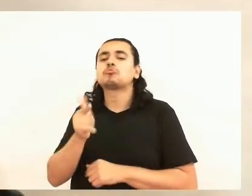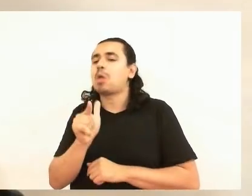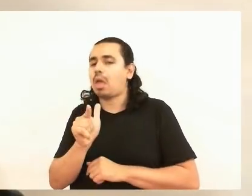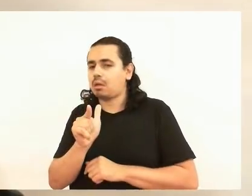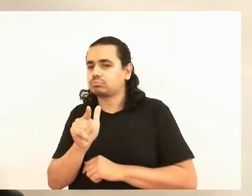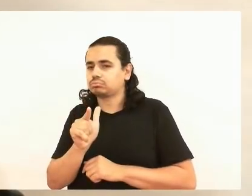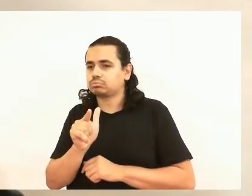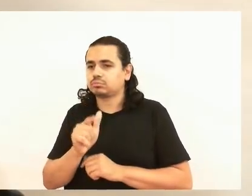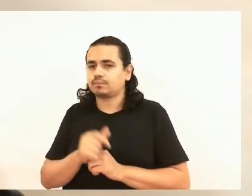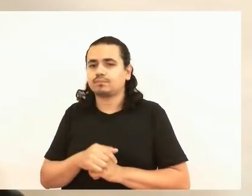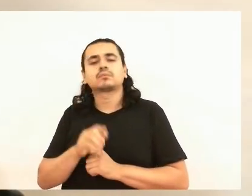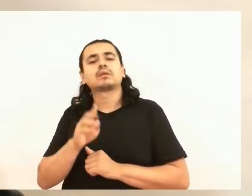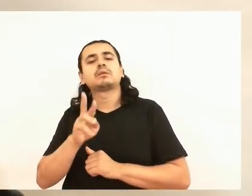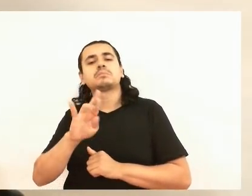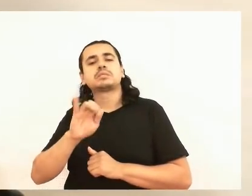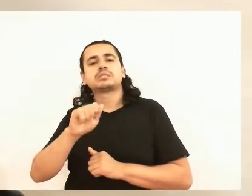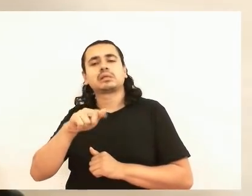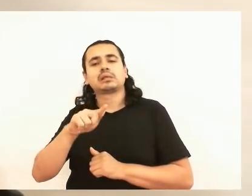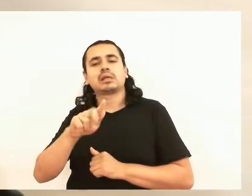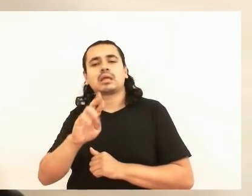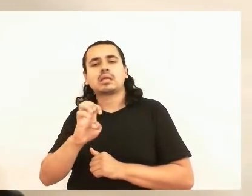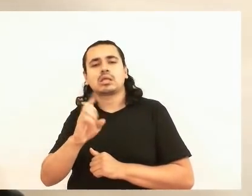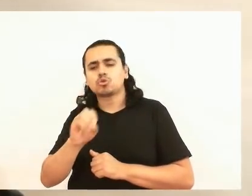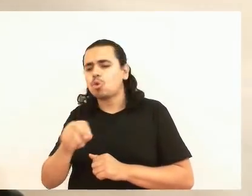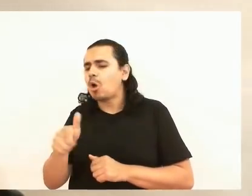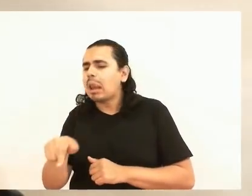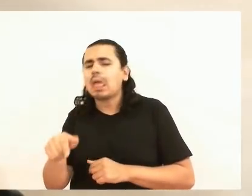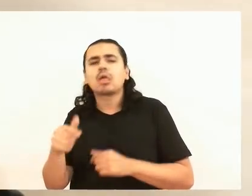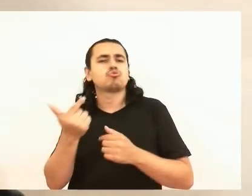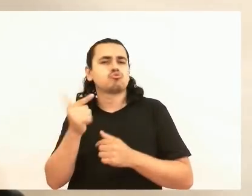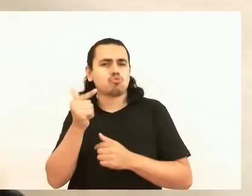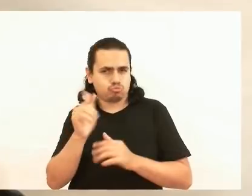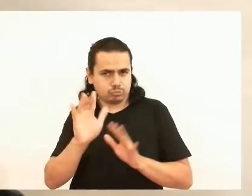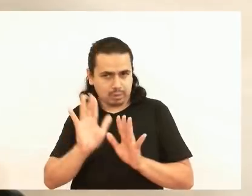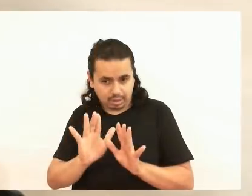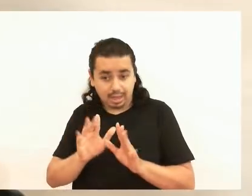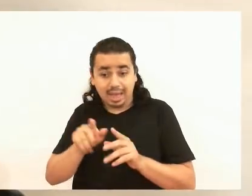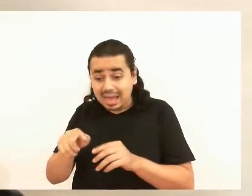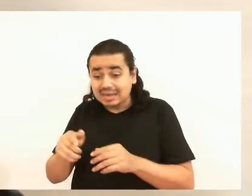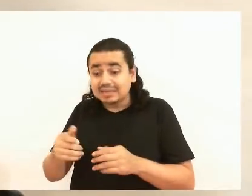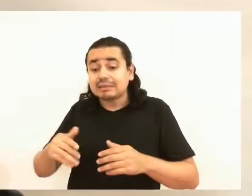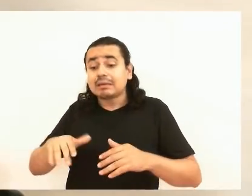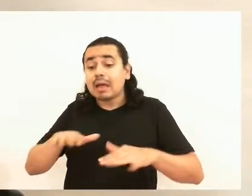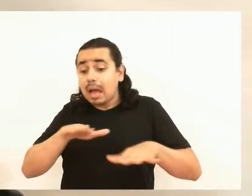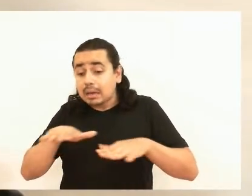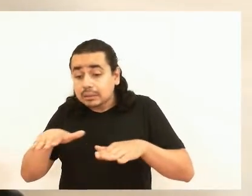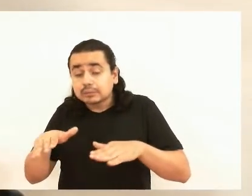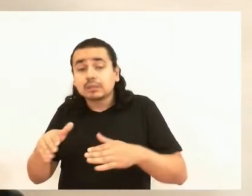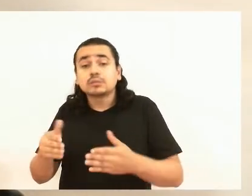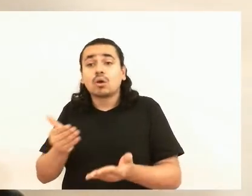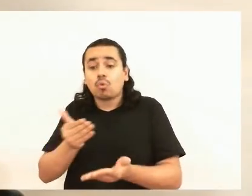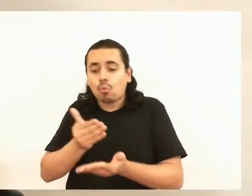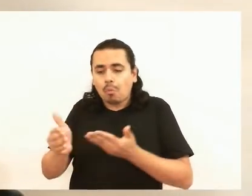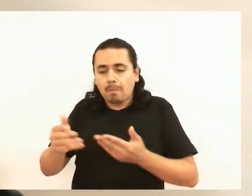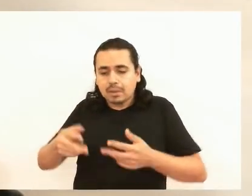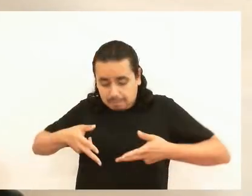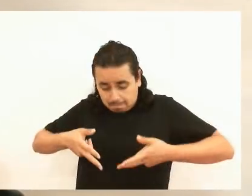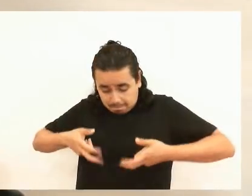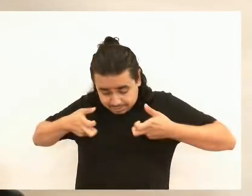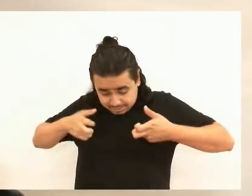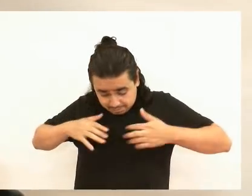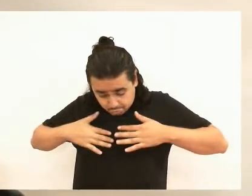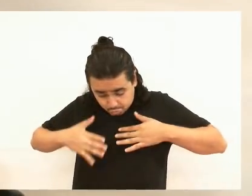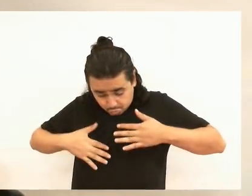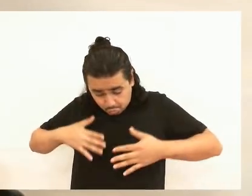né então e aí a partir desse nenhum a criança vai entrar em contato com a escuta do corpo não